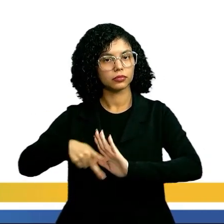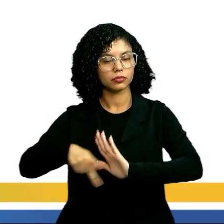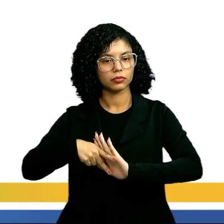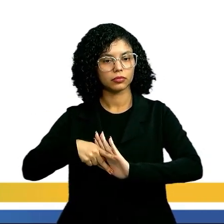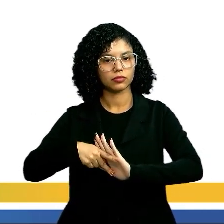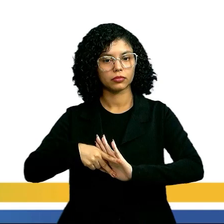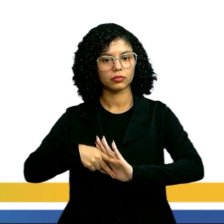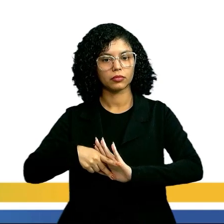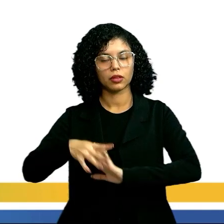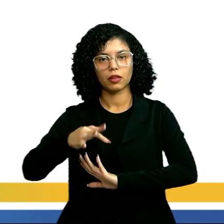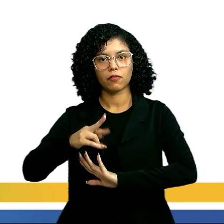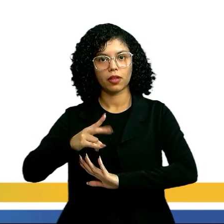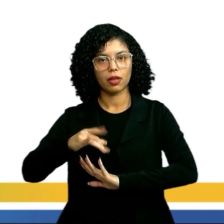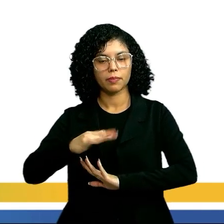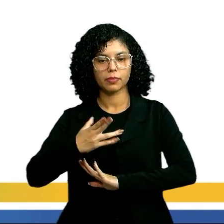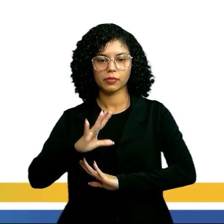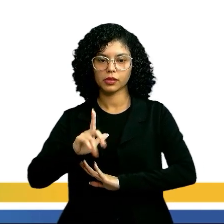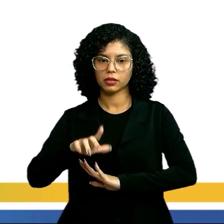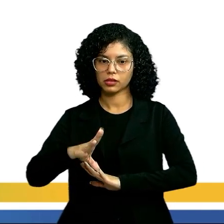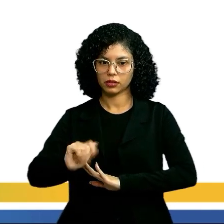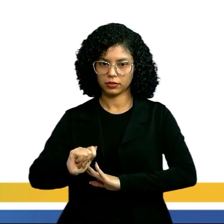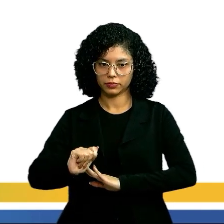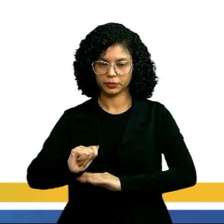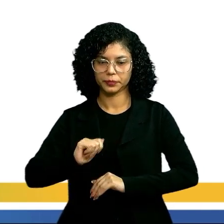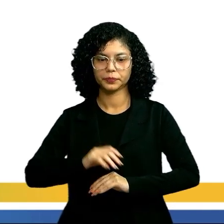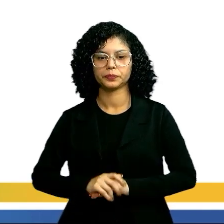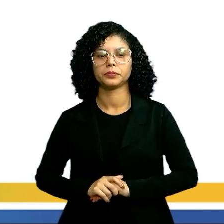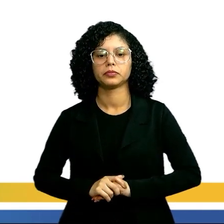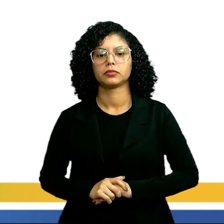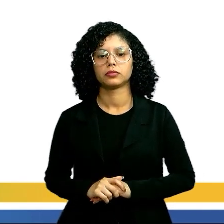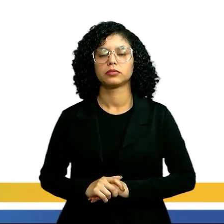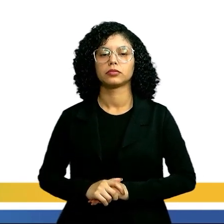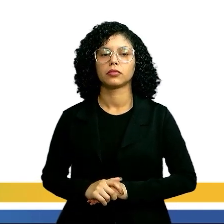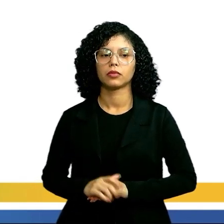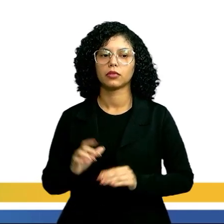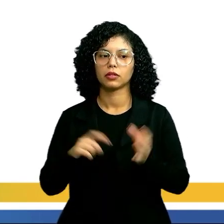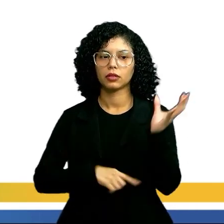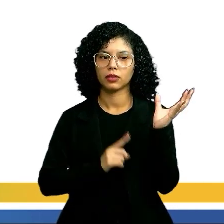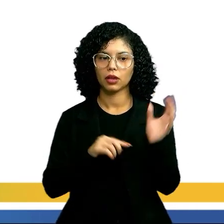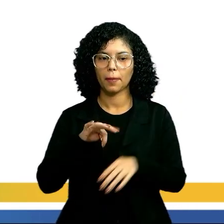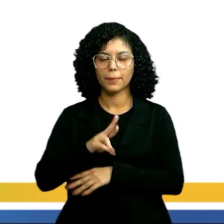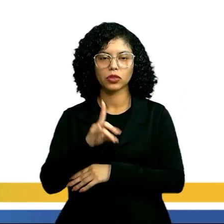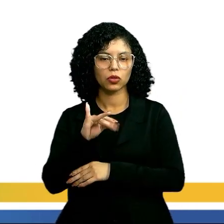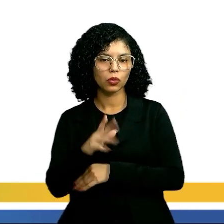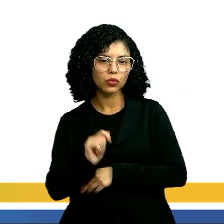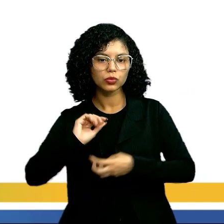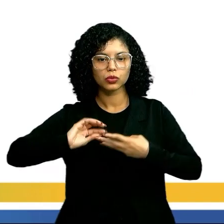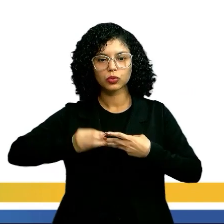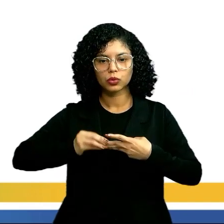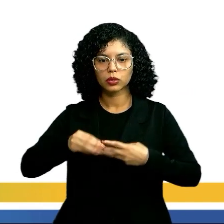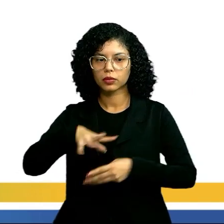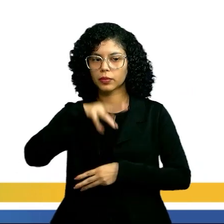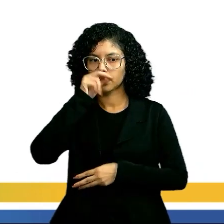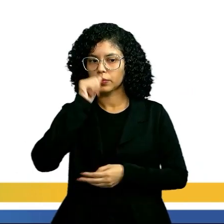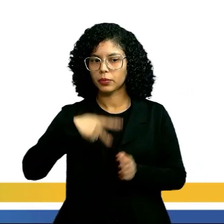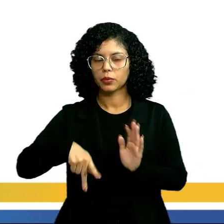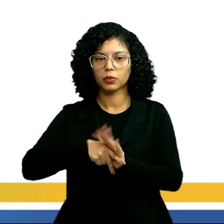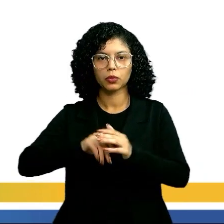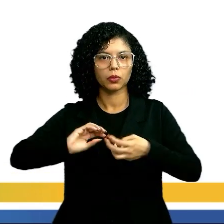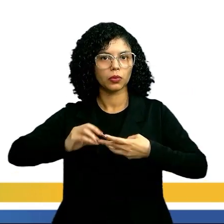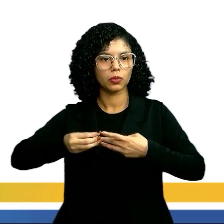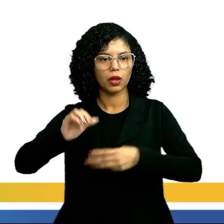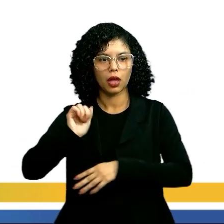ou fermentação. Então, assim, na mitocôndria vai acontecer a respiração